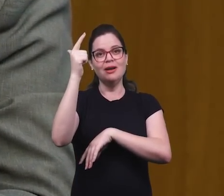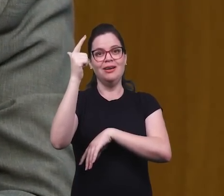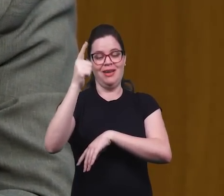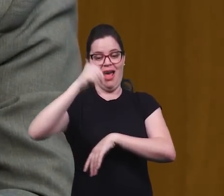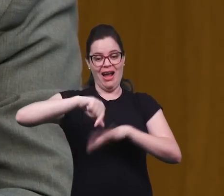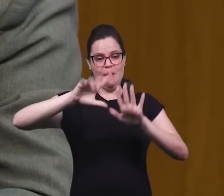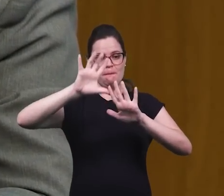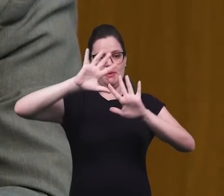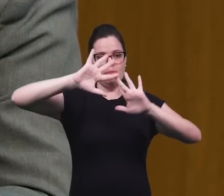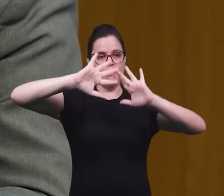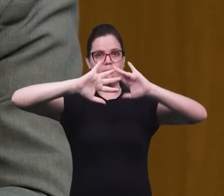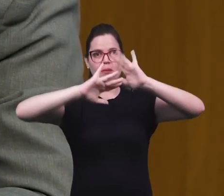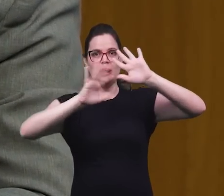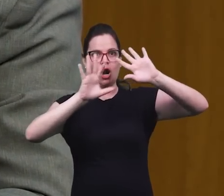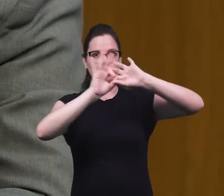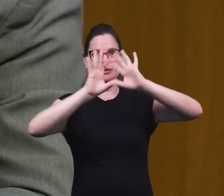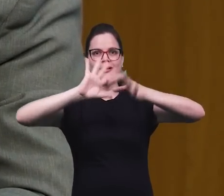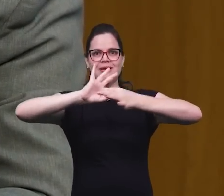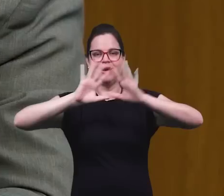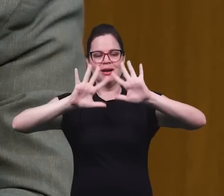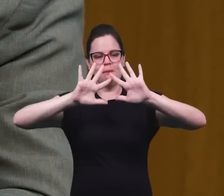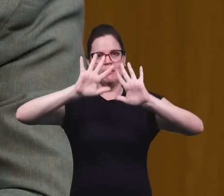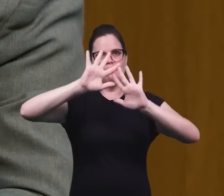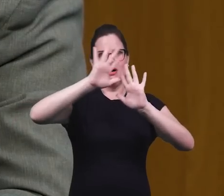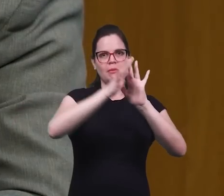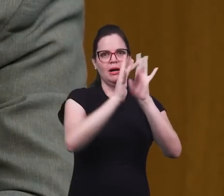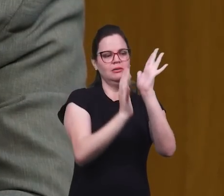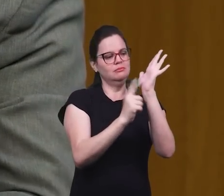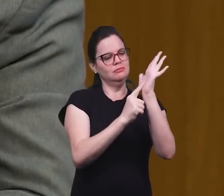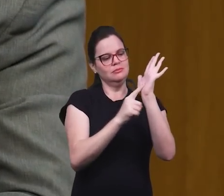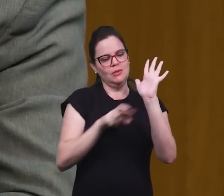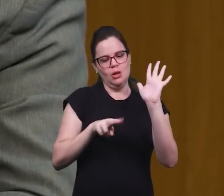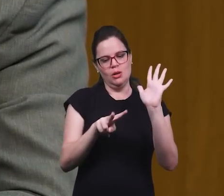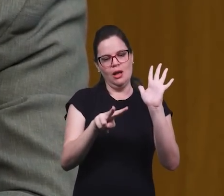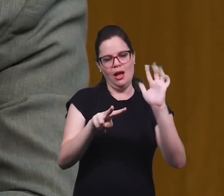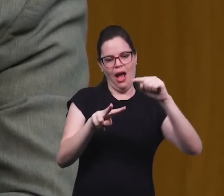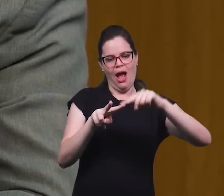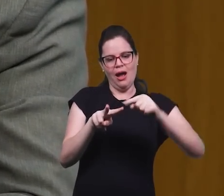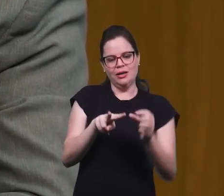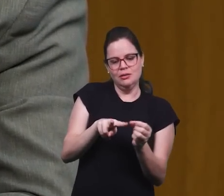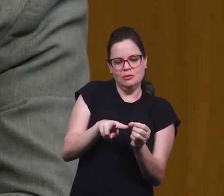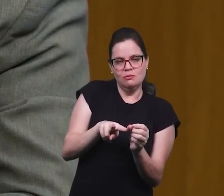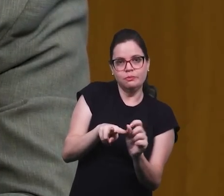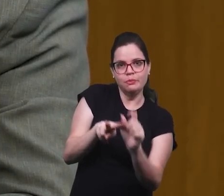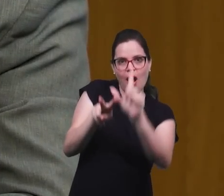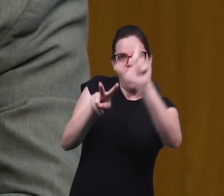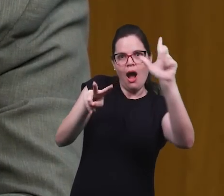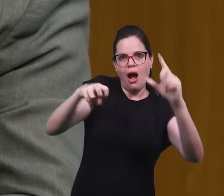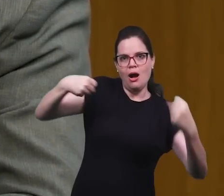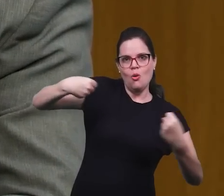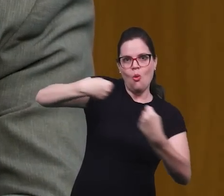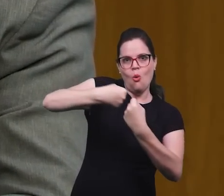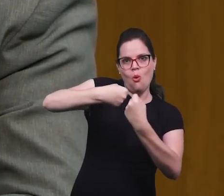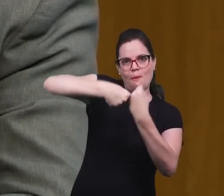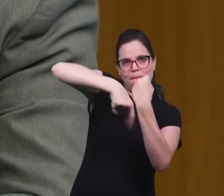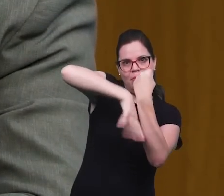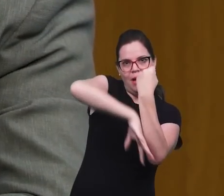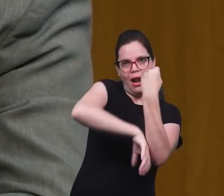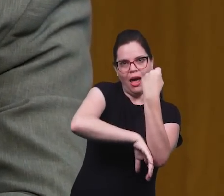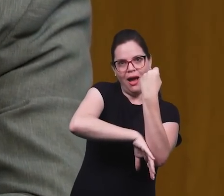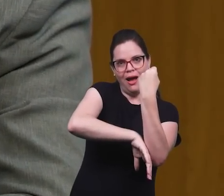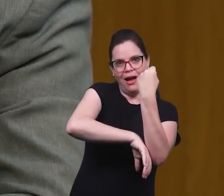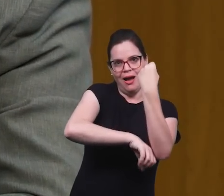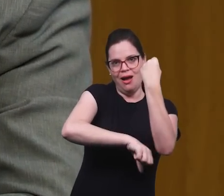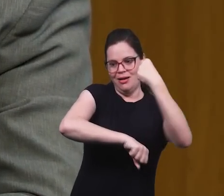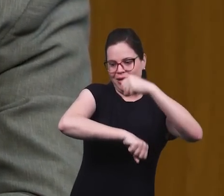nas galáxias. Nós somos capazes de processar imagens complexas, o nosso cérebro, em 13 milissegundos.